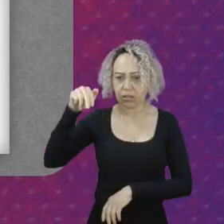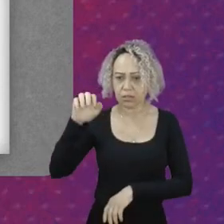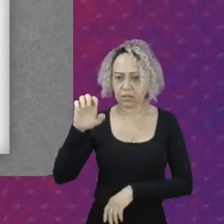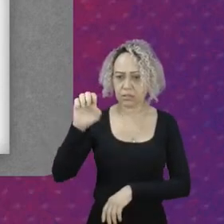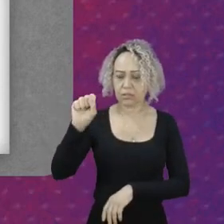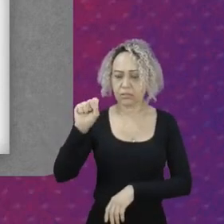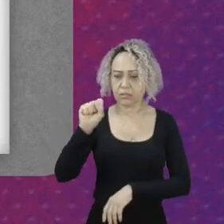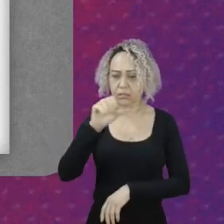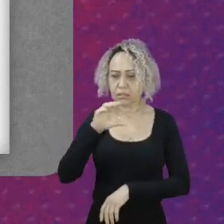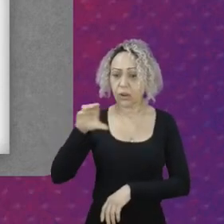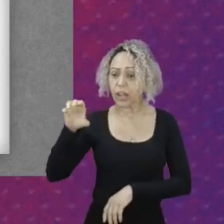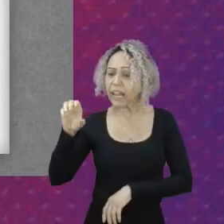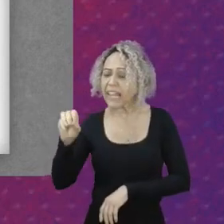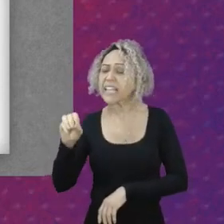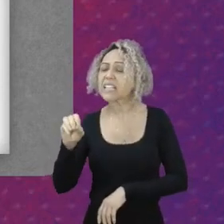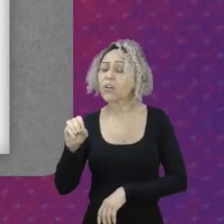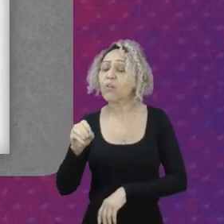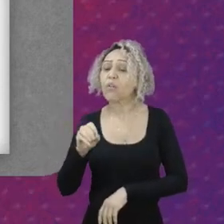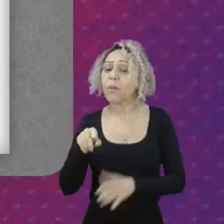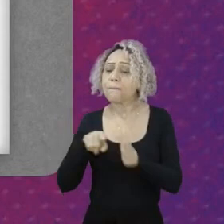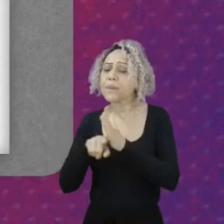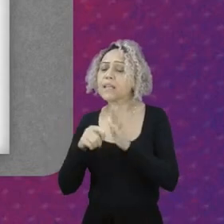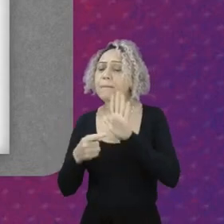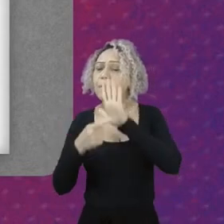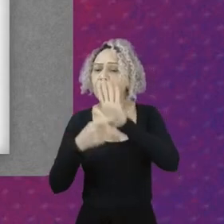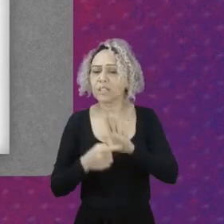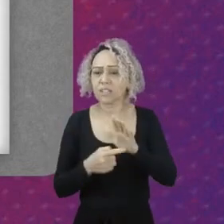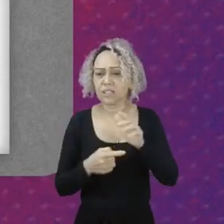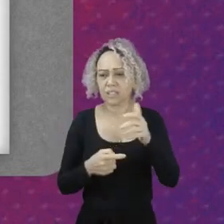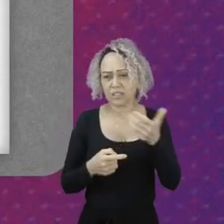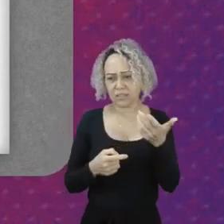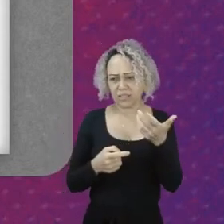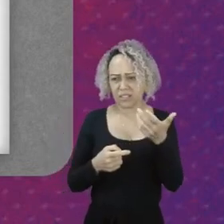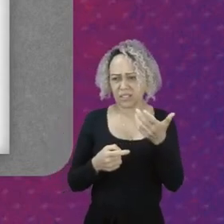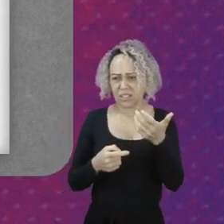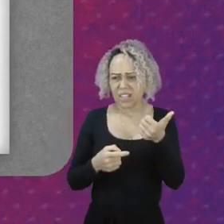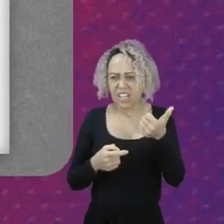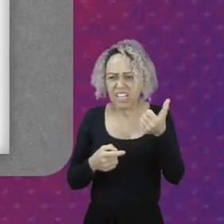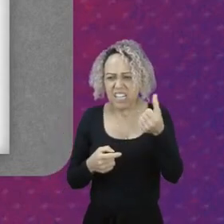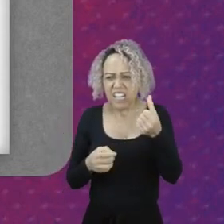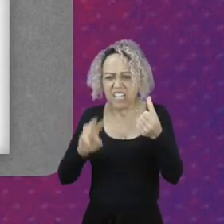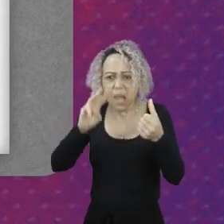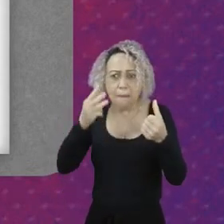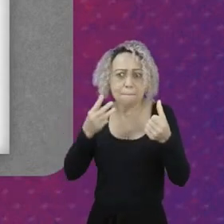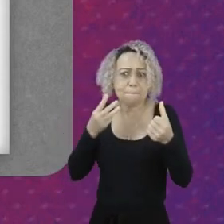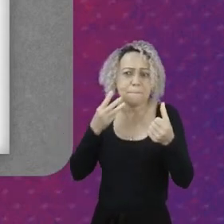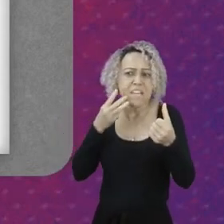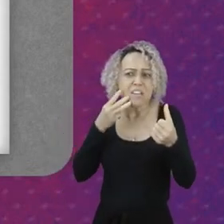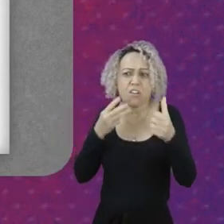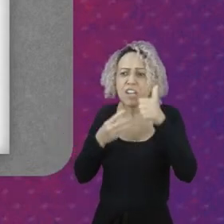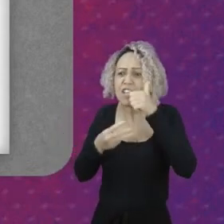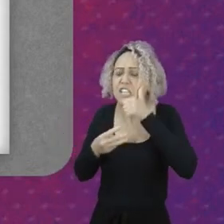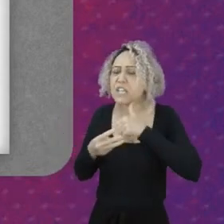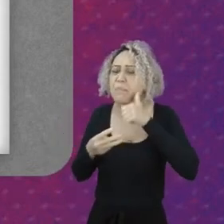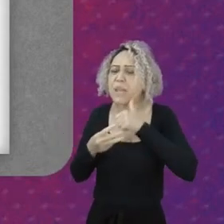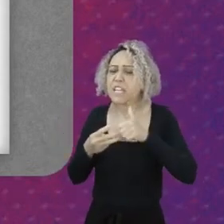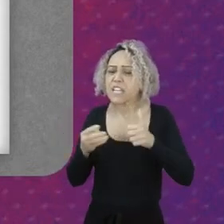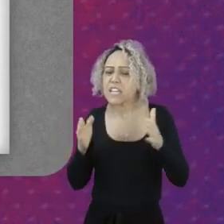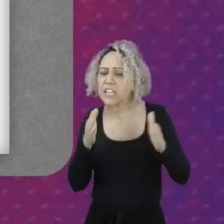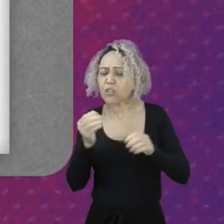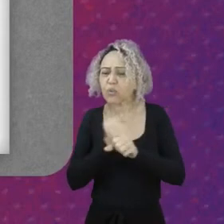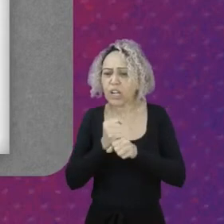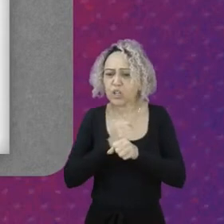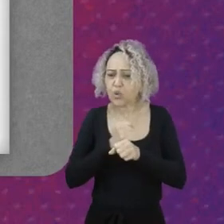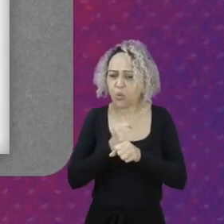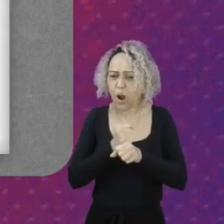Desigualdade, 16 milhões de meninas entre 6 e 11 anos no mundo nunca irão à escola, né? Se a gente for trazer isso